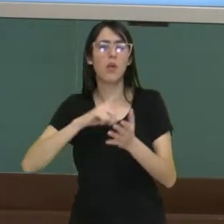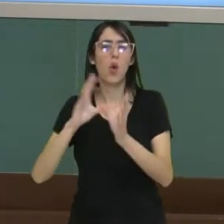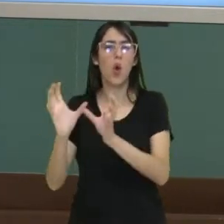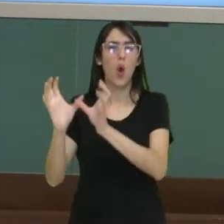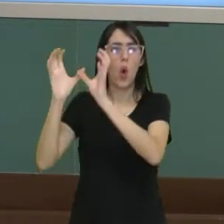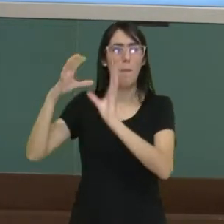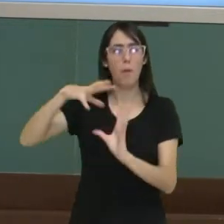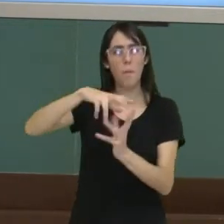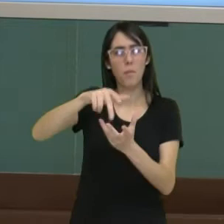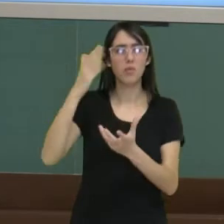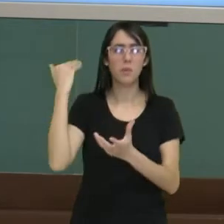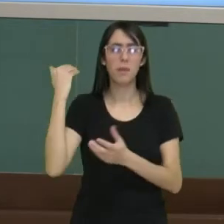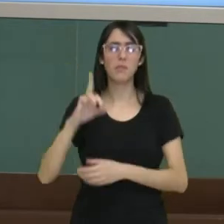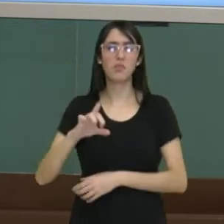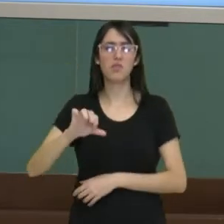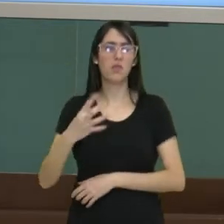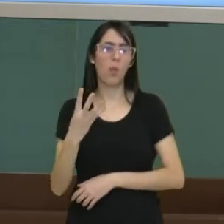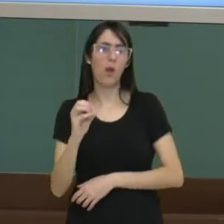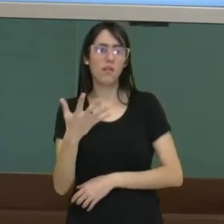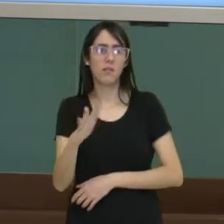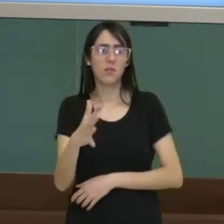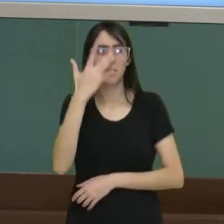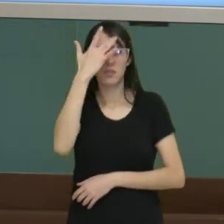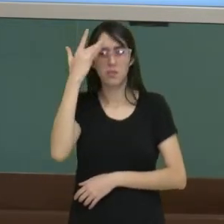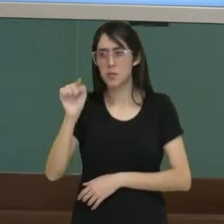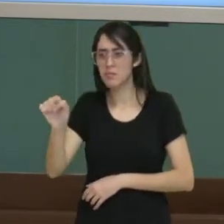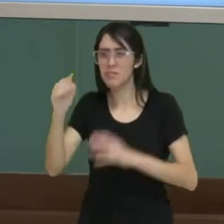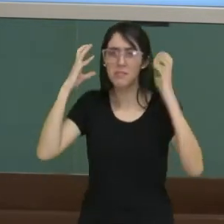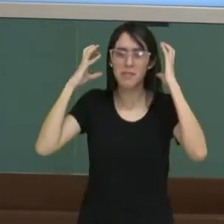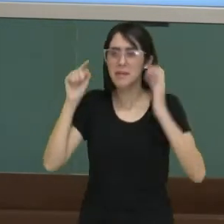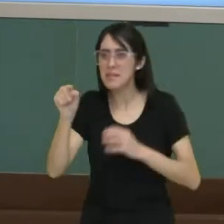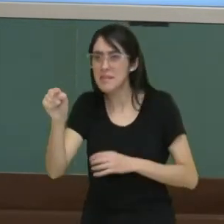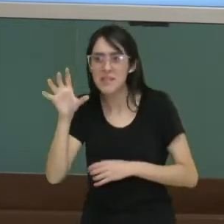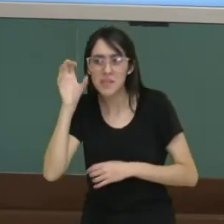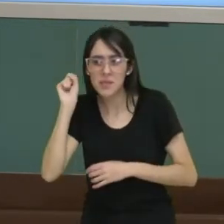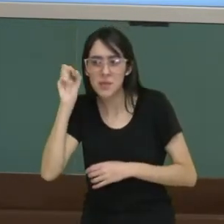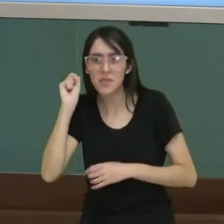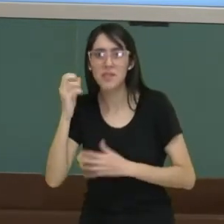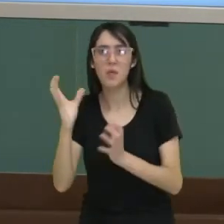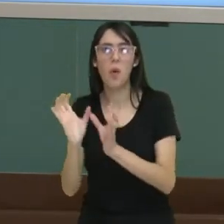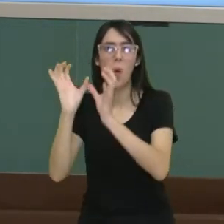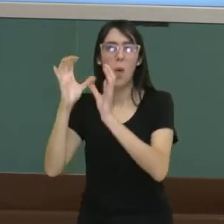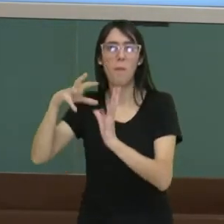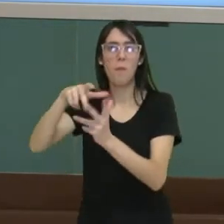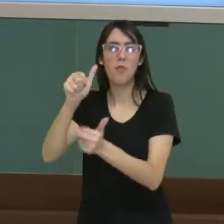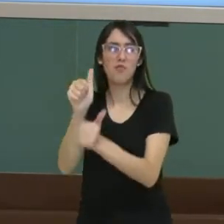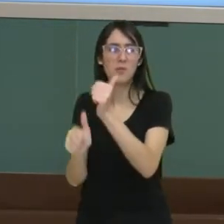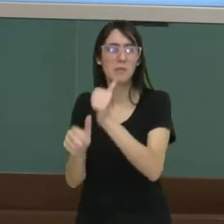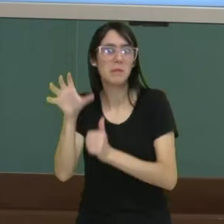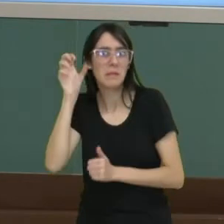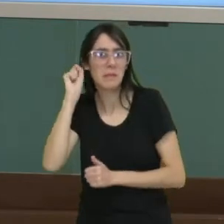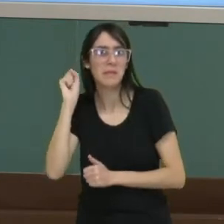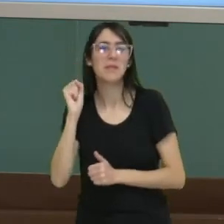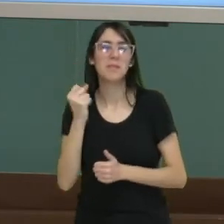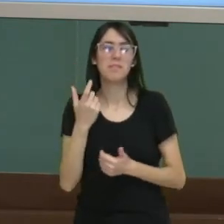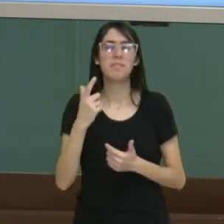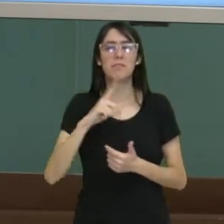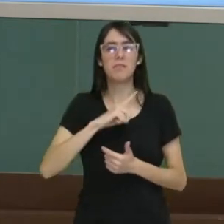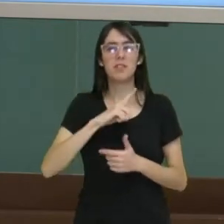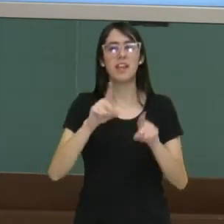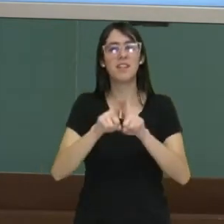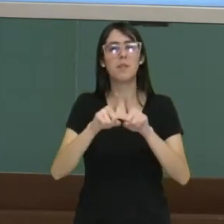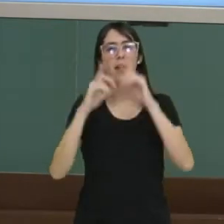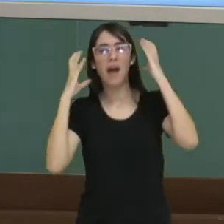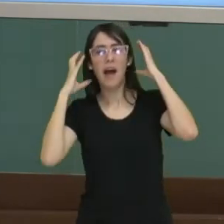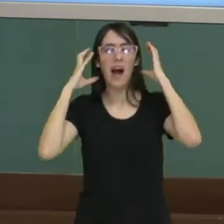da década de 40, o pessoal ligava o rádio lá no último volume para acompanhar as Copas do Mundo do Brasil e tudo mais. As radionovelas,